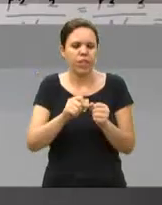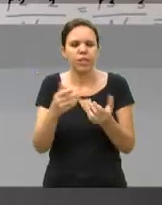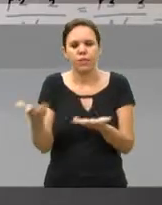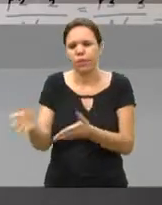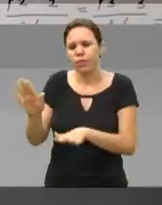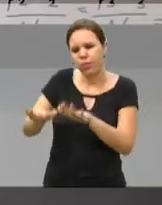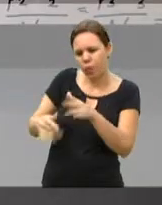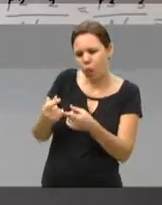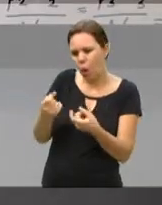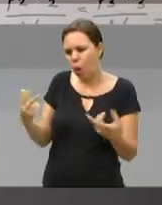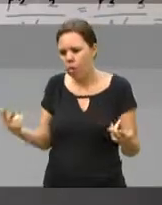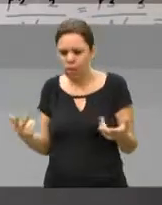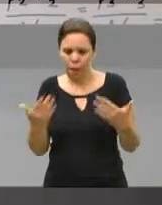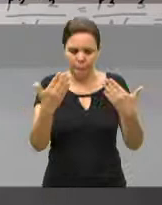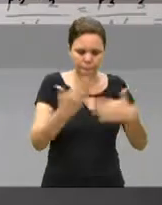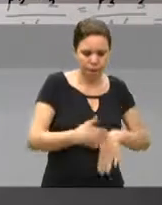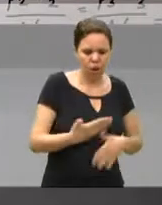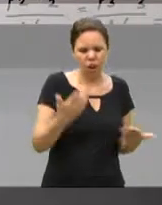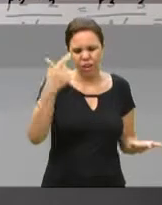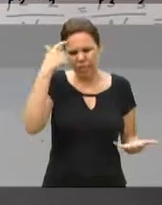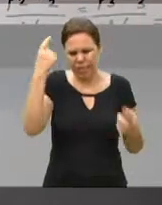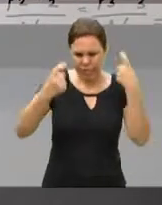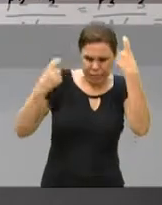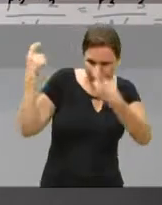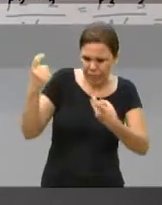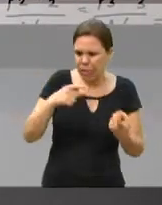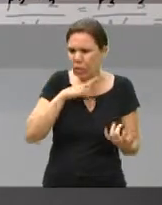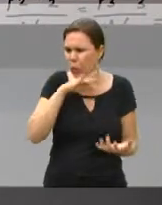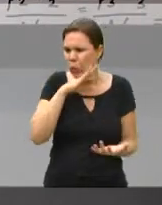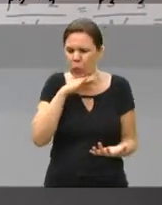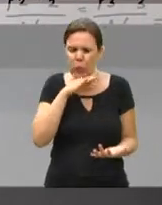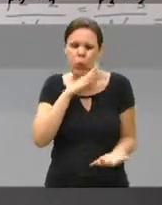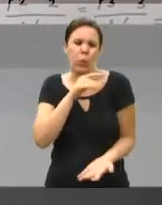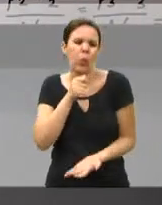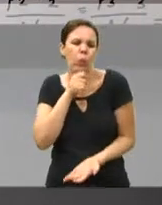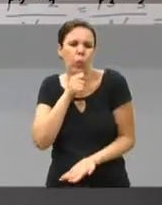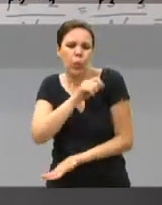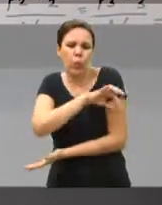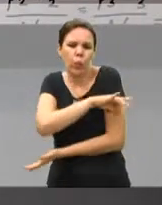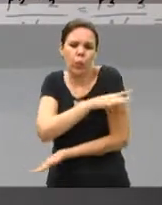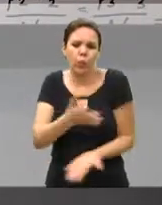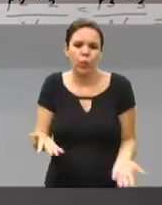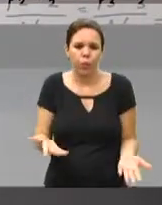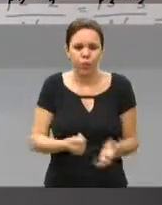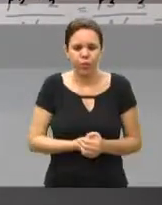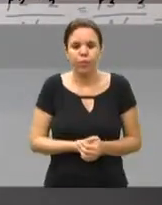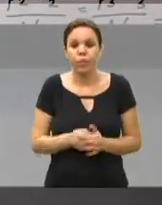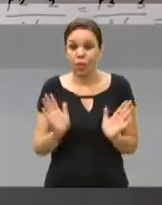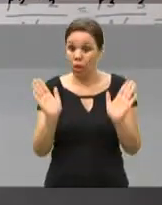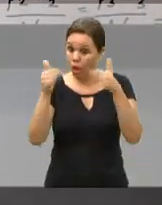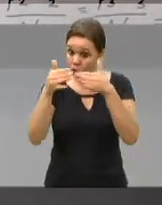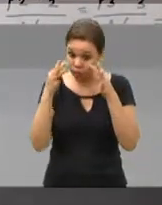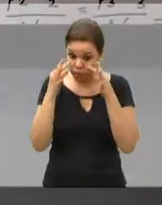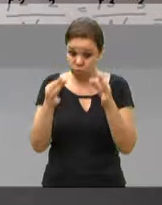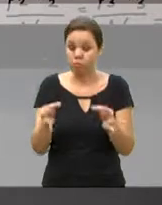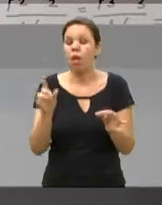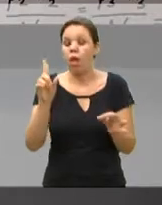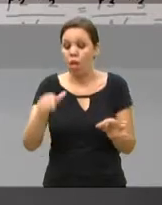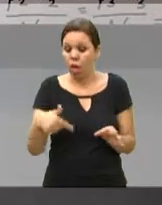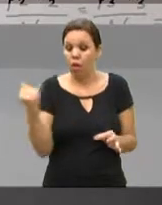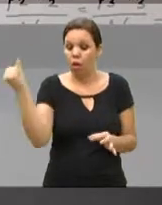às vezes, alguma coisinha na prova desanda e o aluno vai mal, né? Concentração é fundamental? Sim, ele precisa se